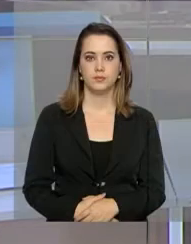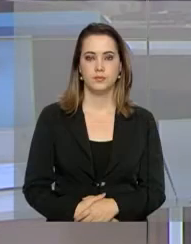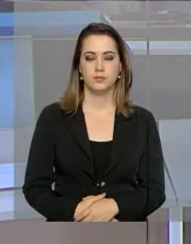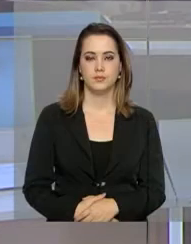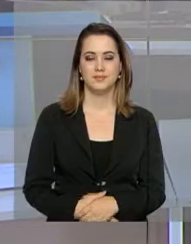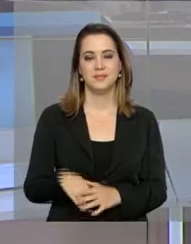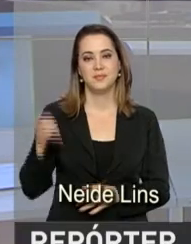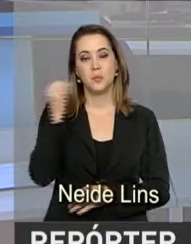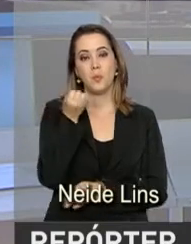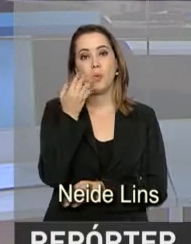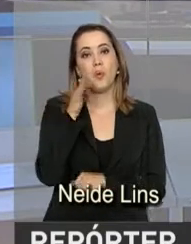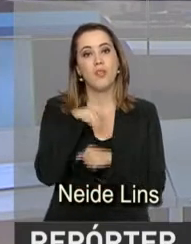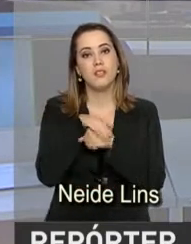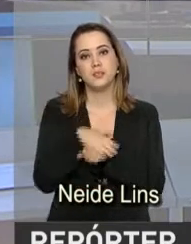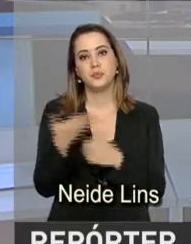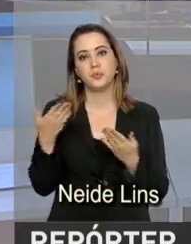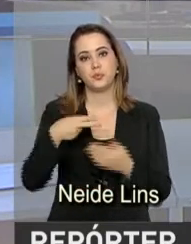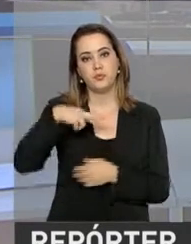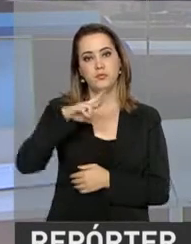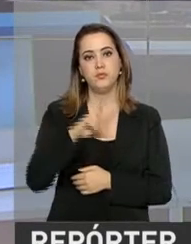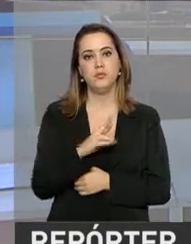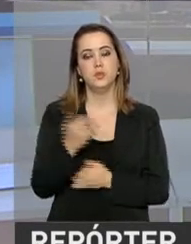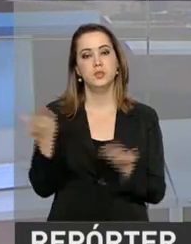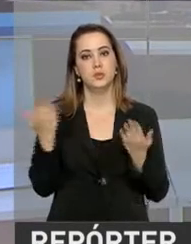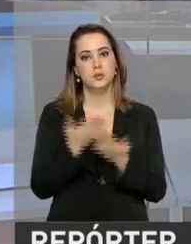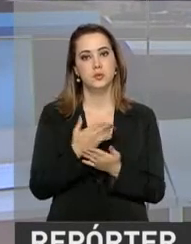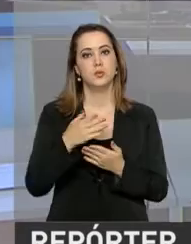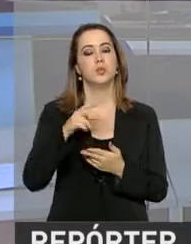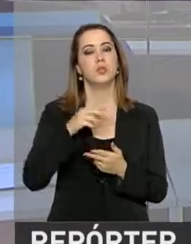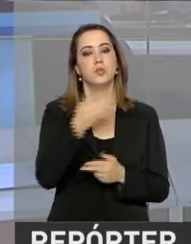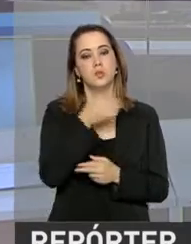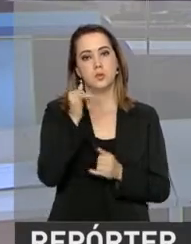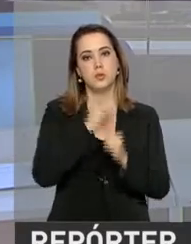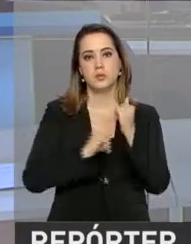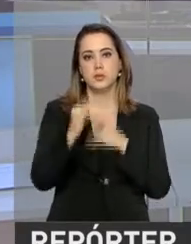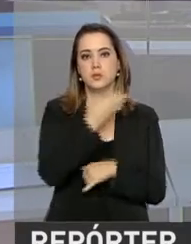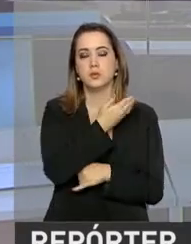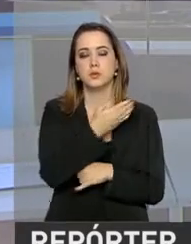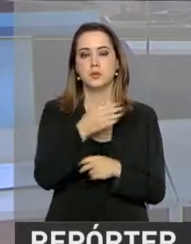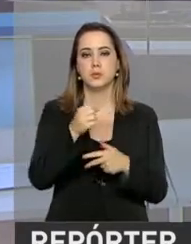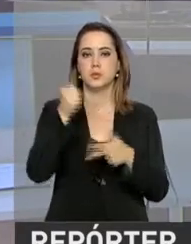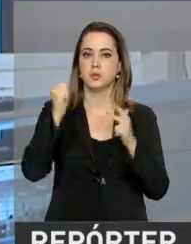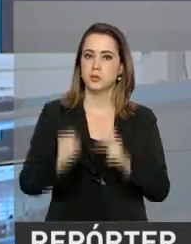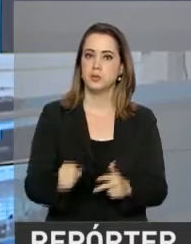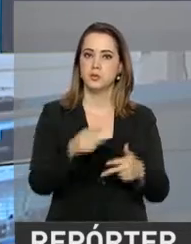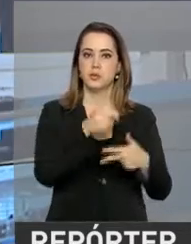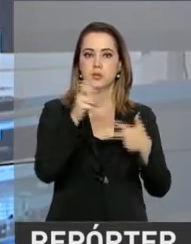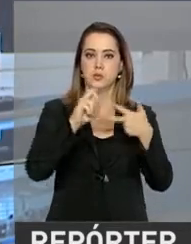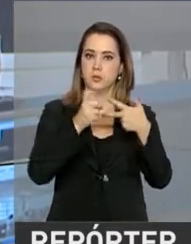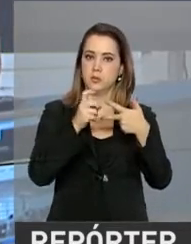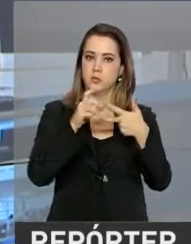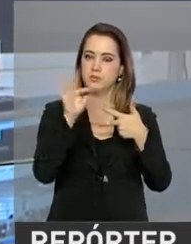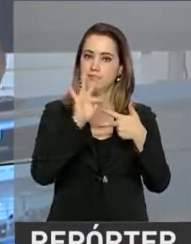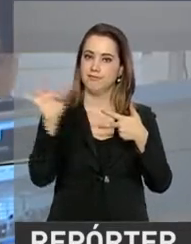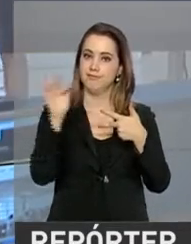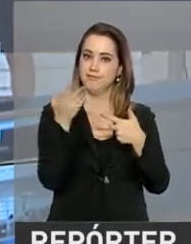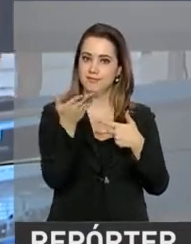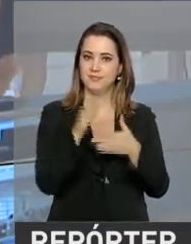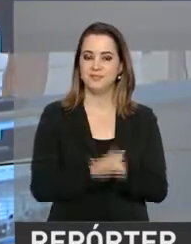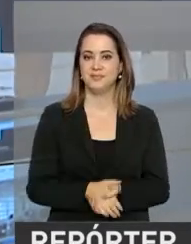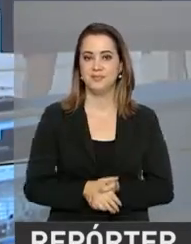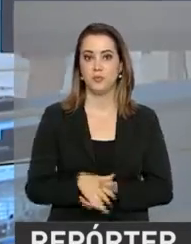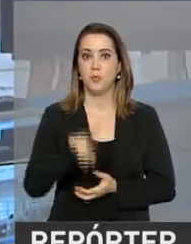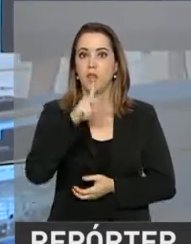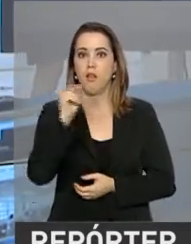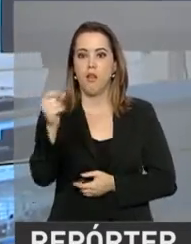olá boa noite o repórter nbr está de volta com as notícias do poder executivo federal dia de movimentação recorde